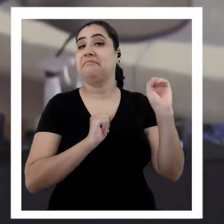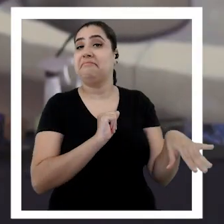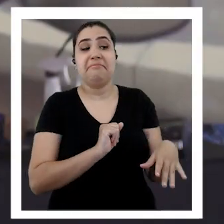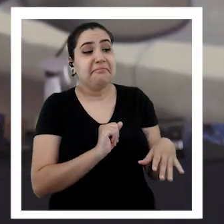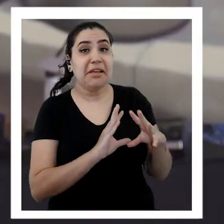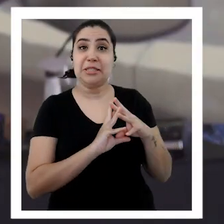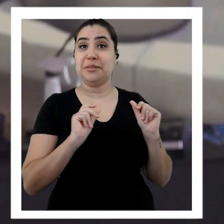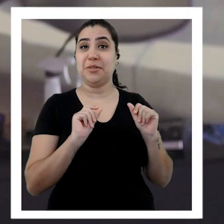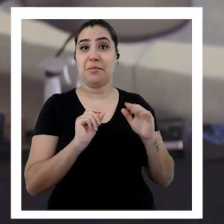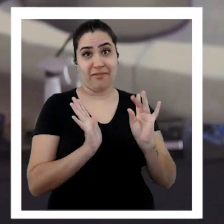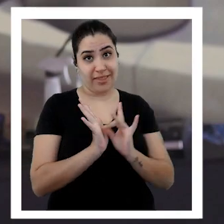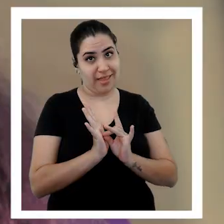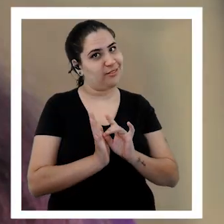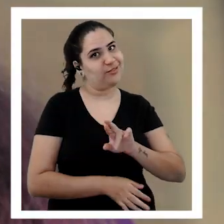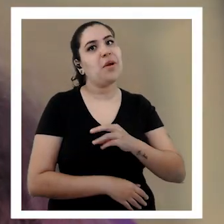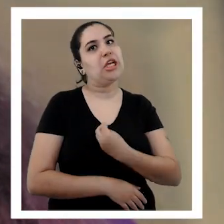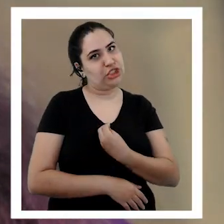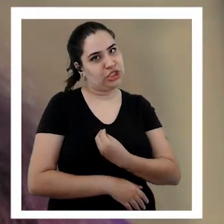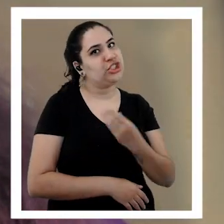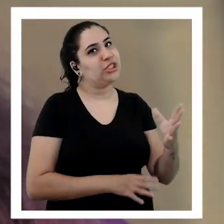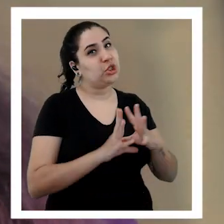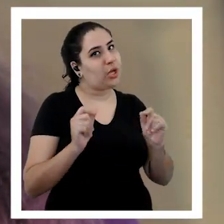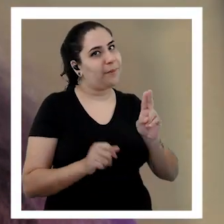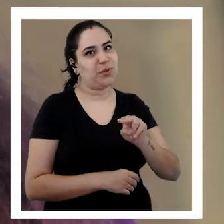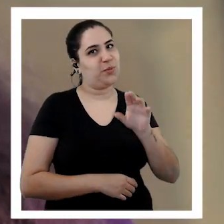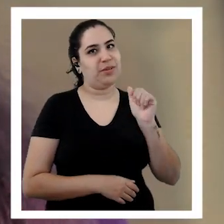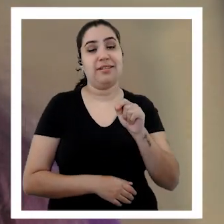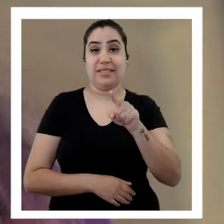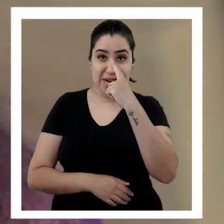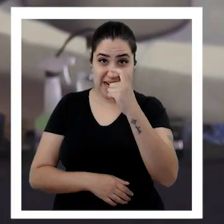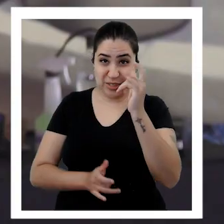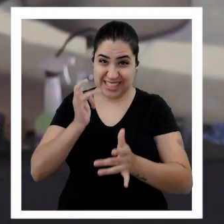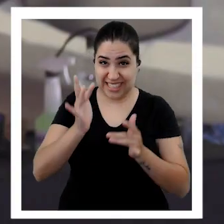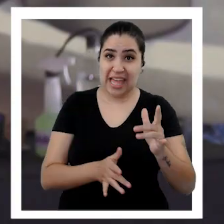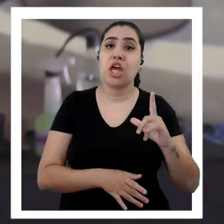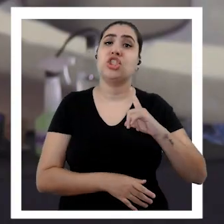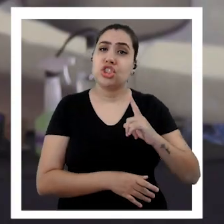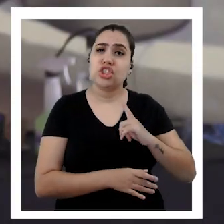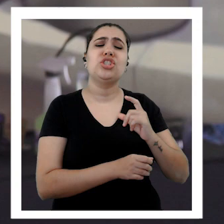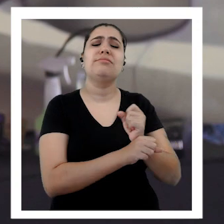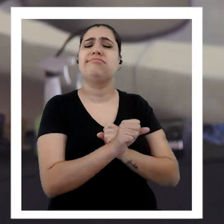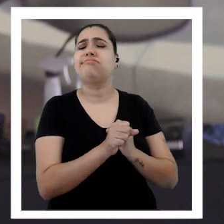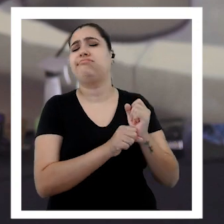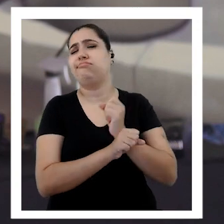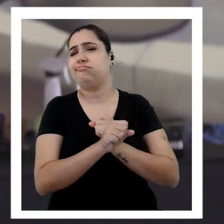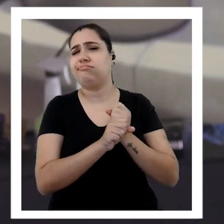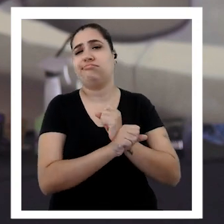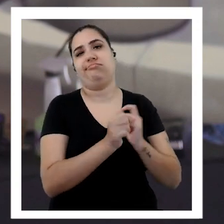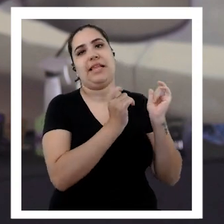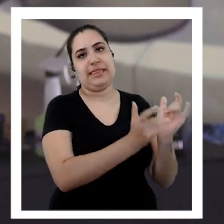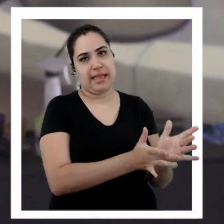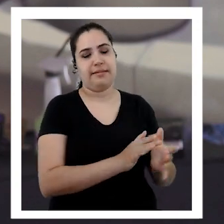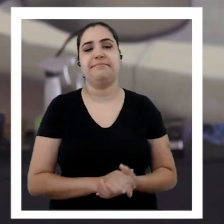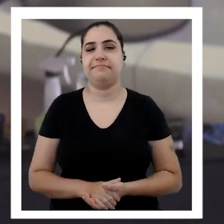desapareciam depois que eles eram descartados. Mas não some não, viu, gente? Nunca sumiu. Seu resíduo continua existindo por muito